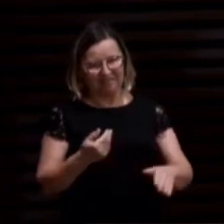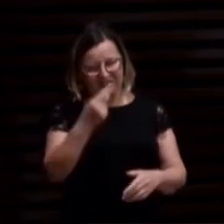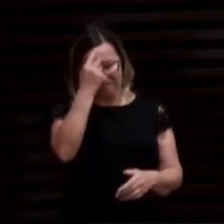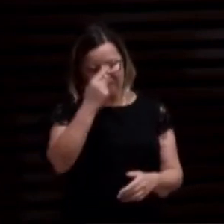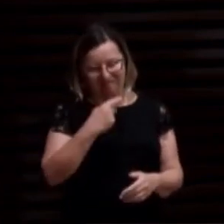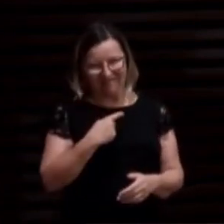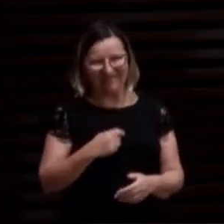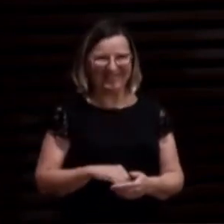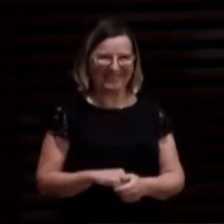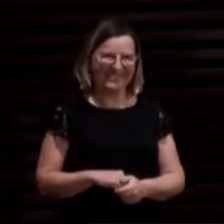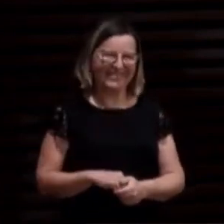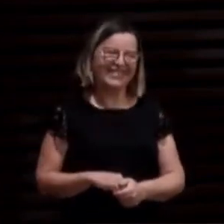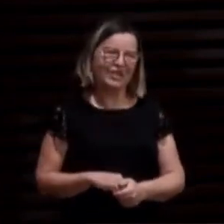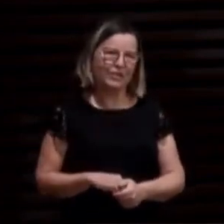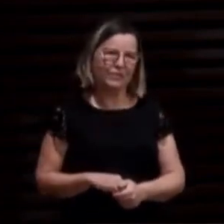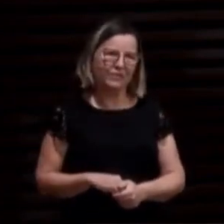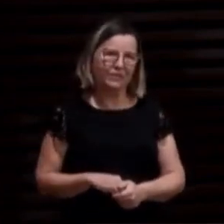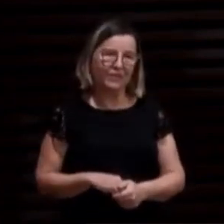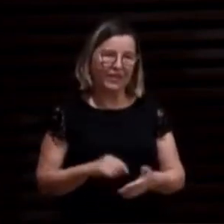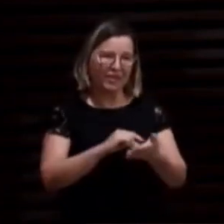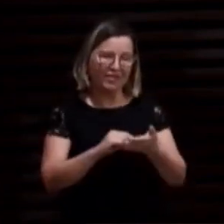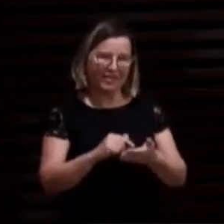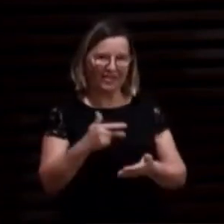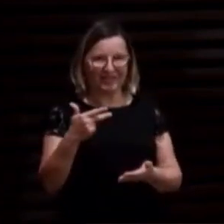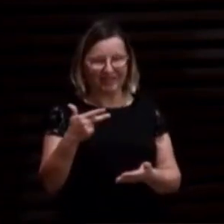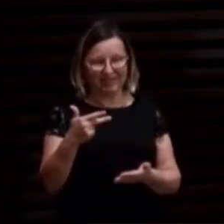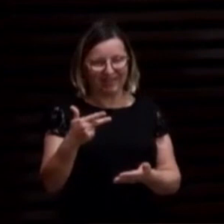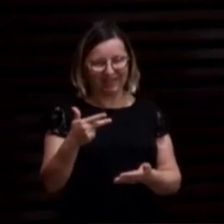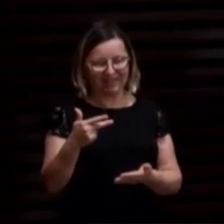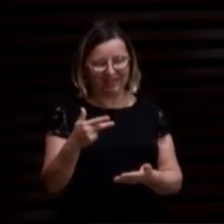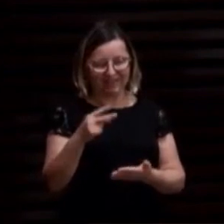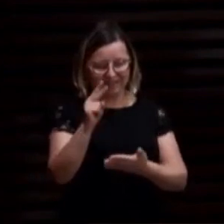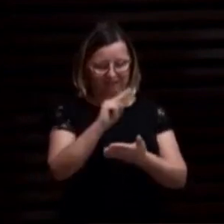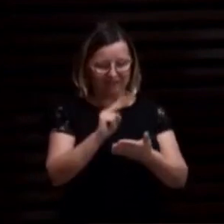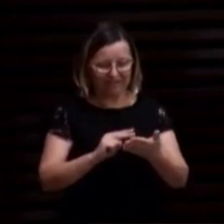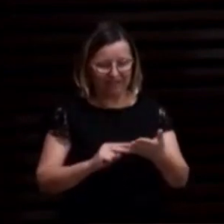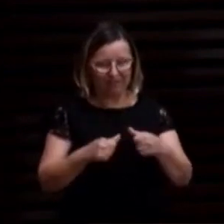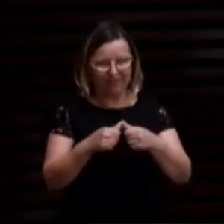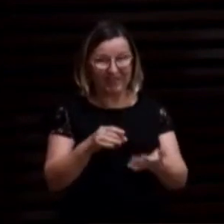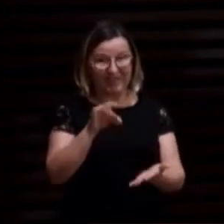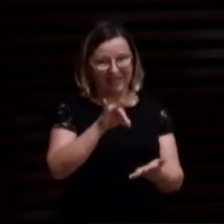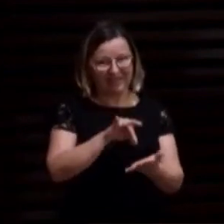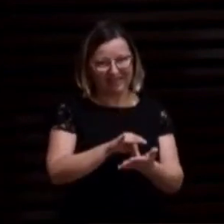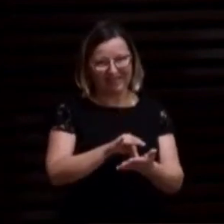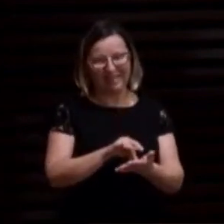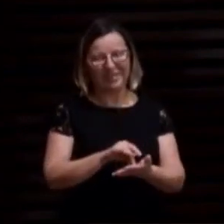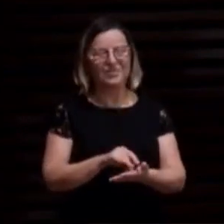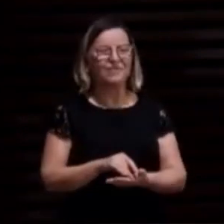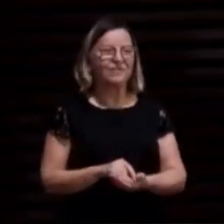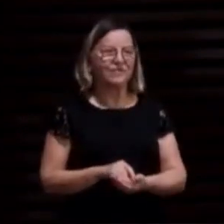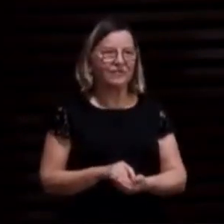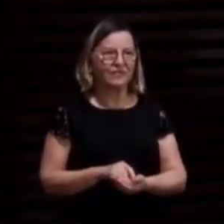E então nós encontramos aqui no versículo 3 esta realidade aqui.